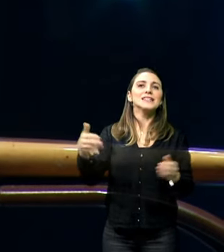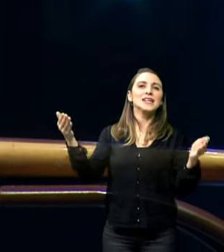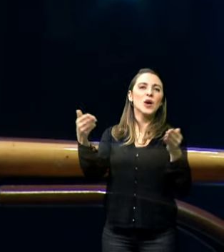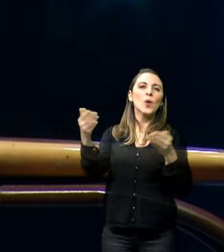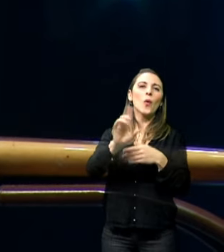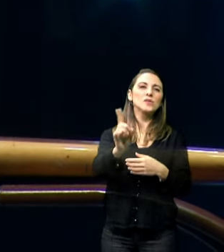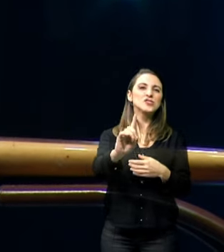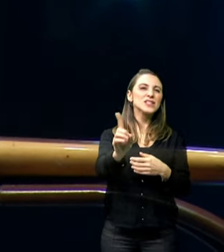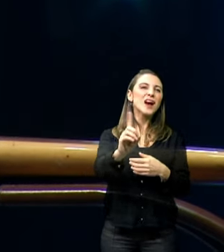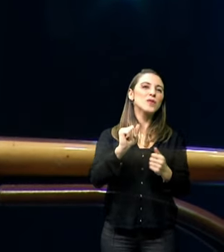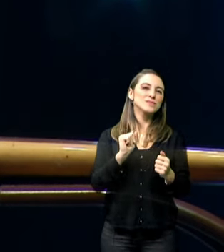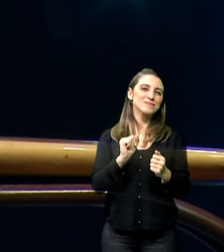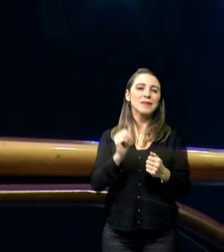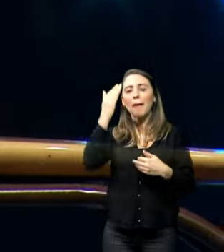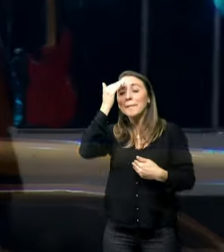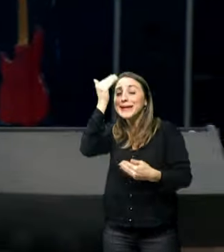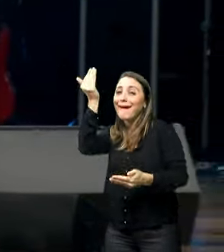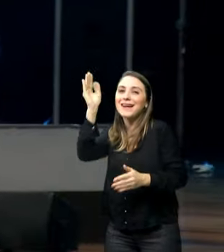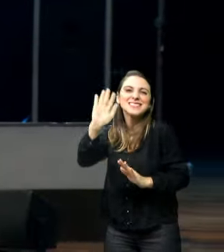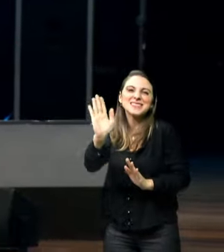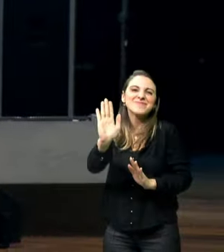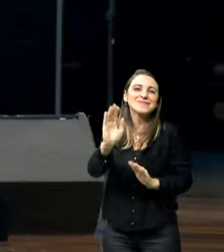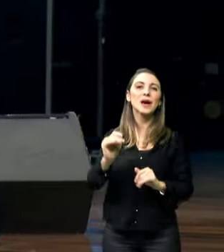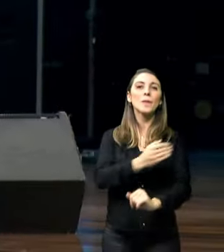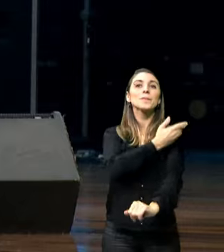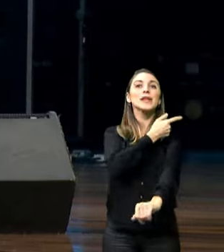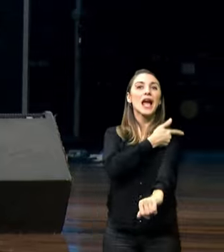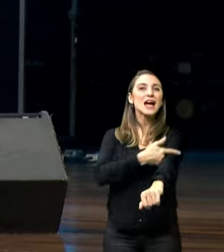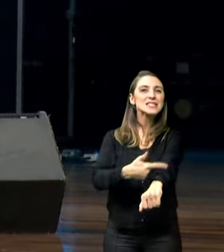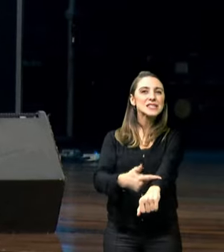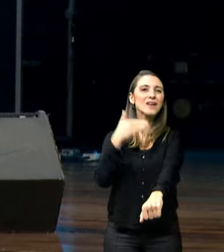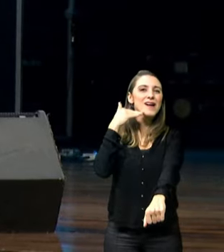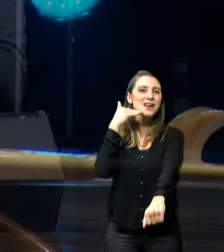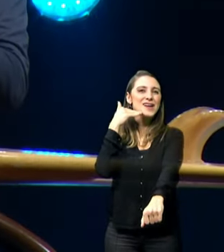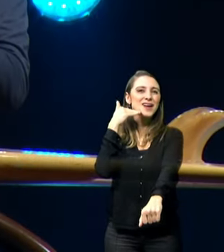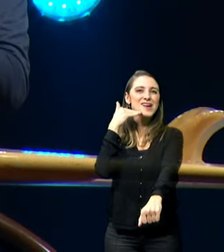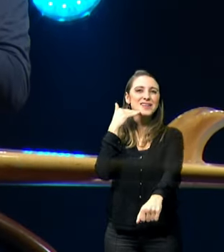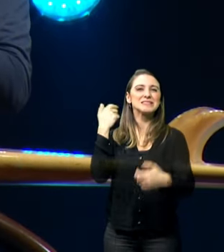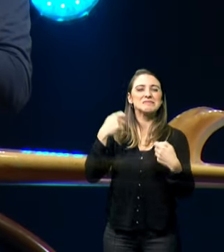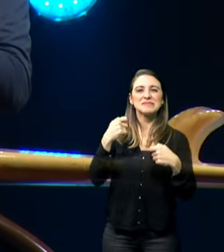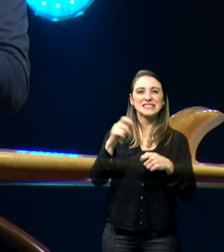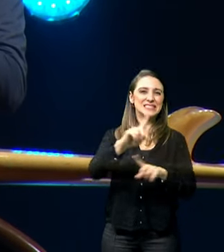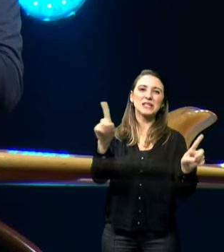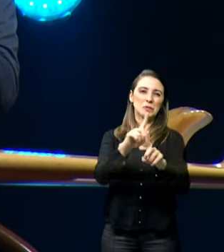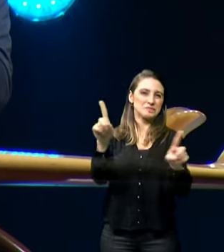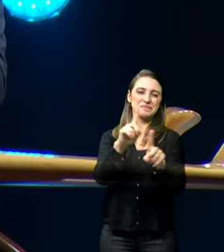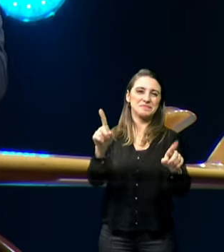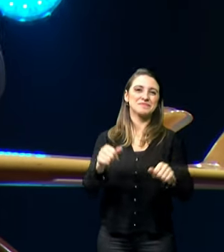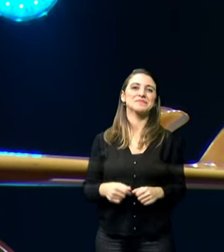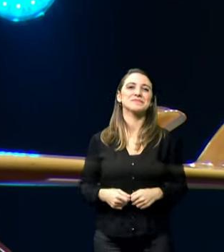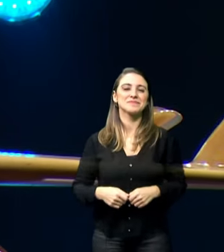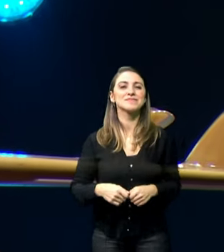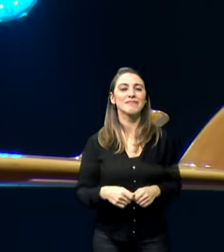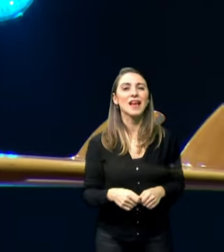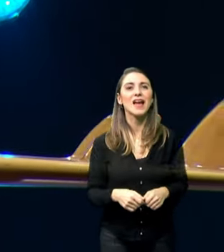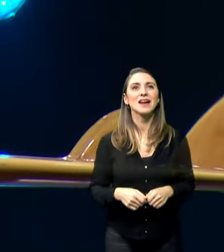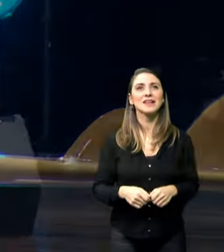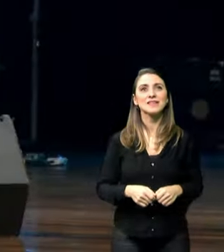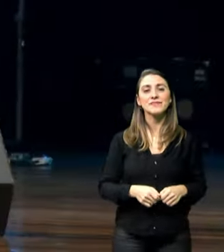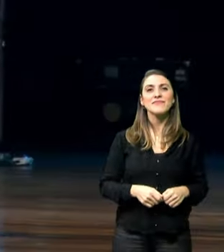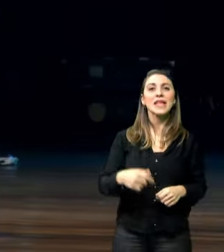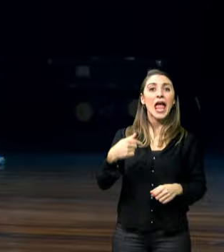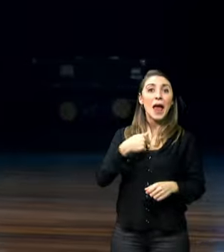Você não precisa ser mal educado, isso é relacionamento. Não, é meu amigo até morrer. Eu não sabia que você era ignorante. É meu amigo